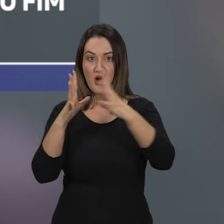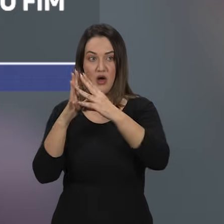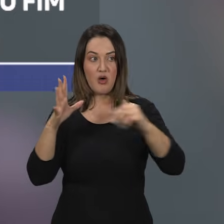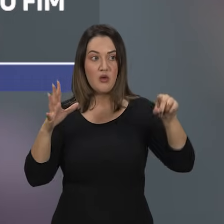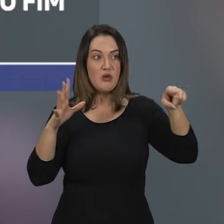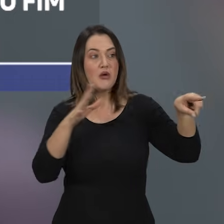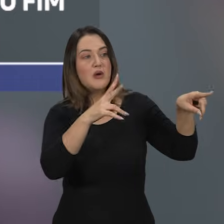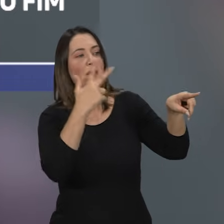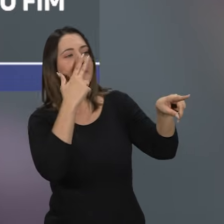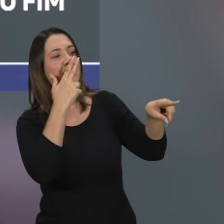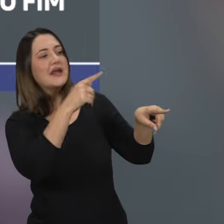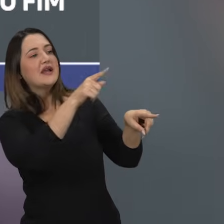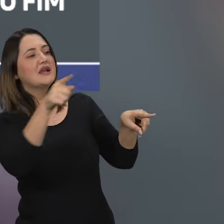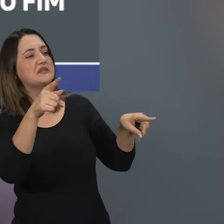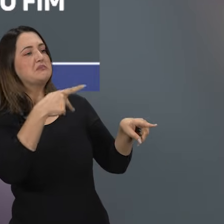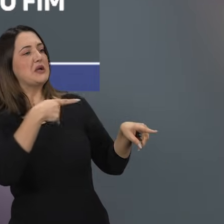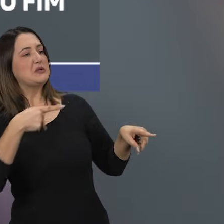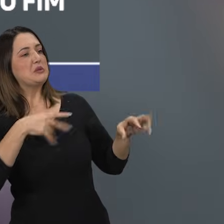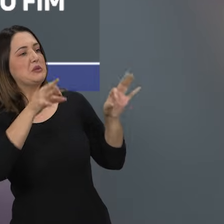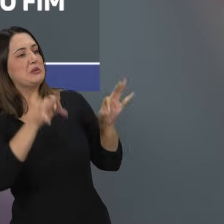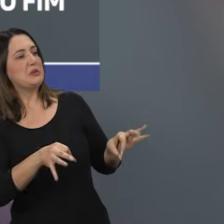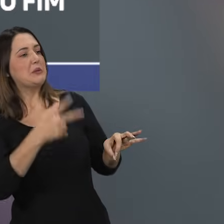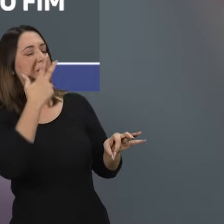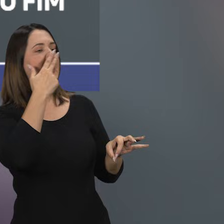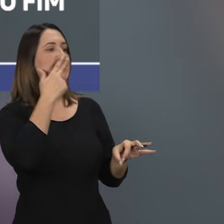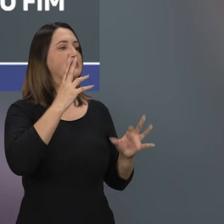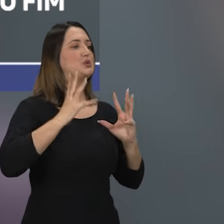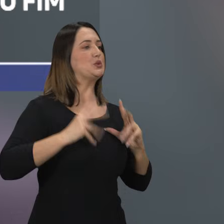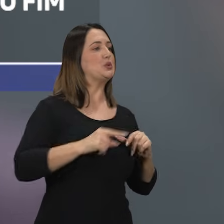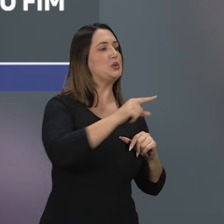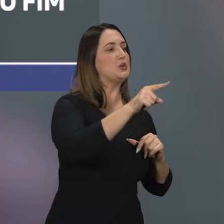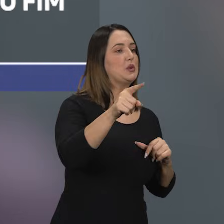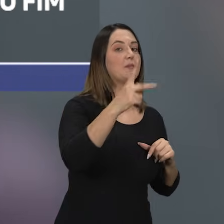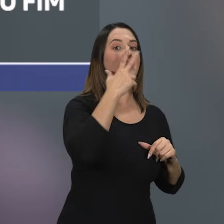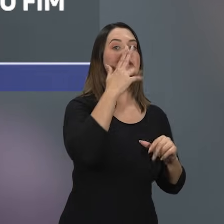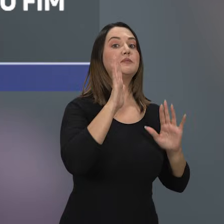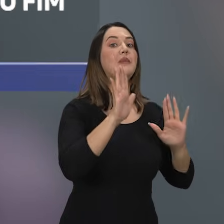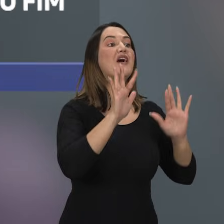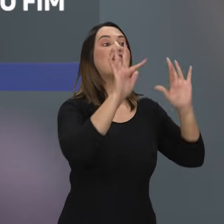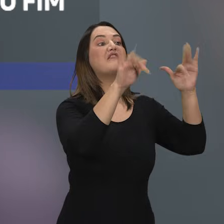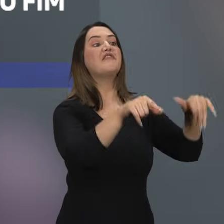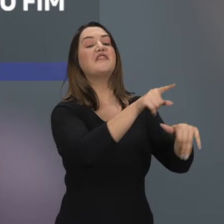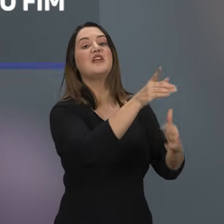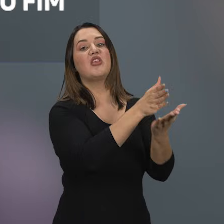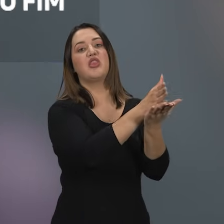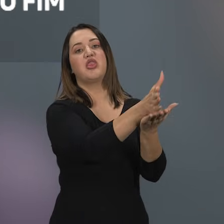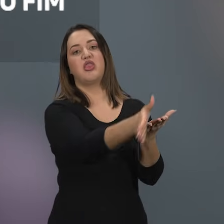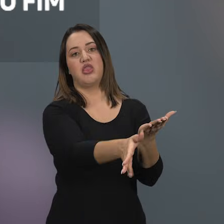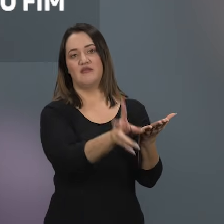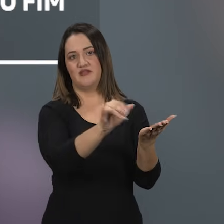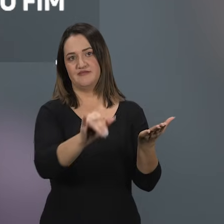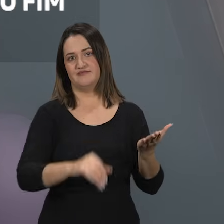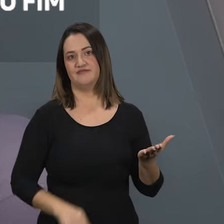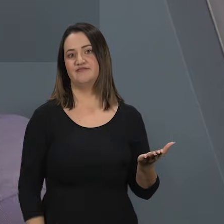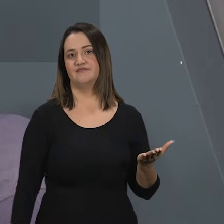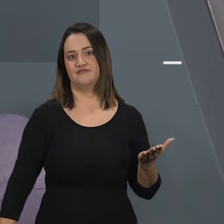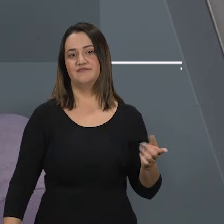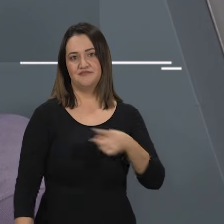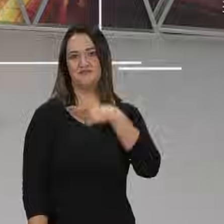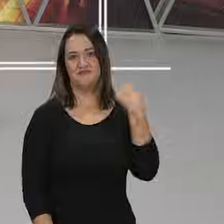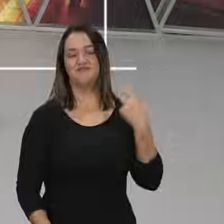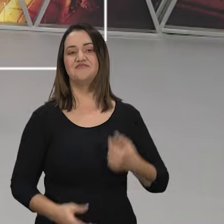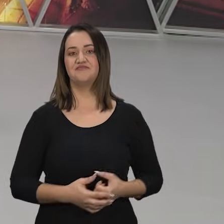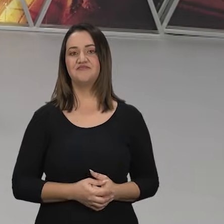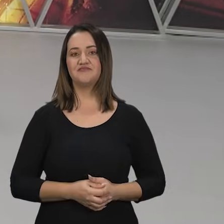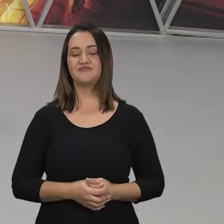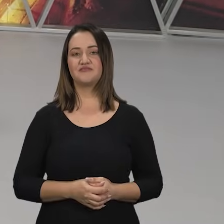em ministros de justiça. O fim deles será conforme as suas obras.